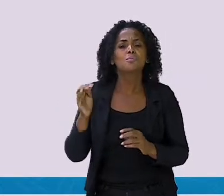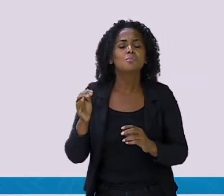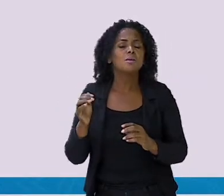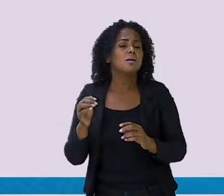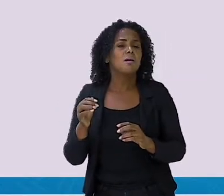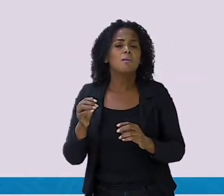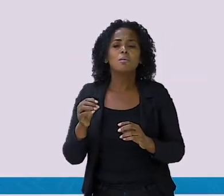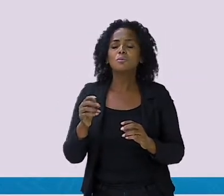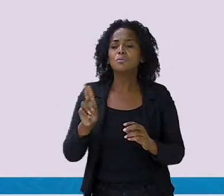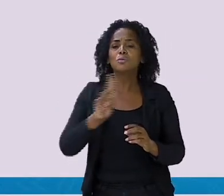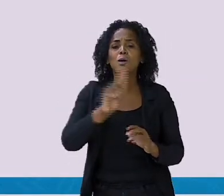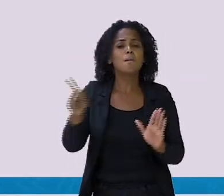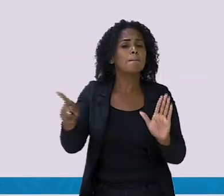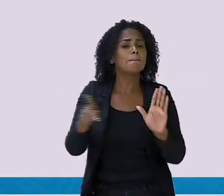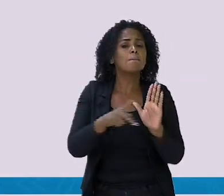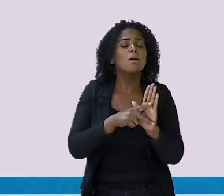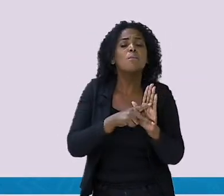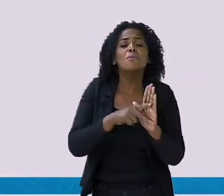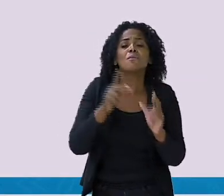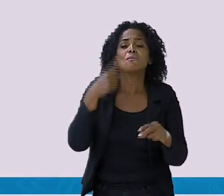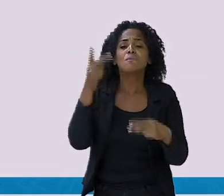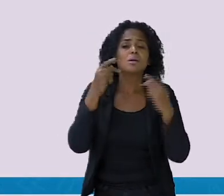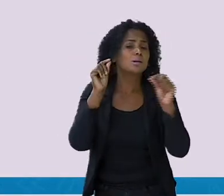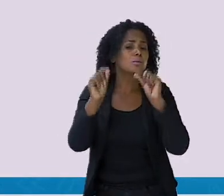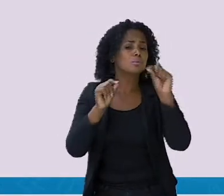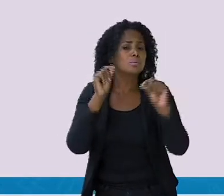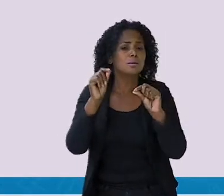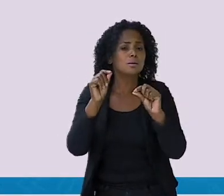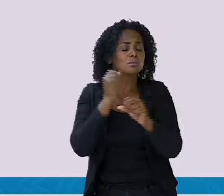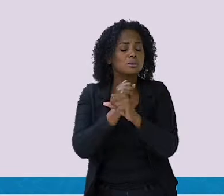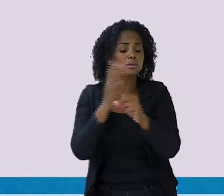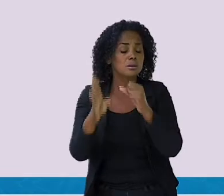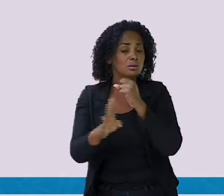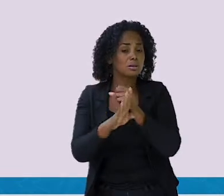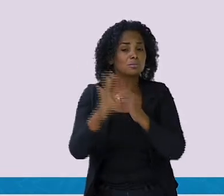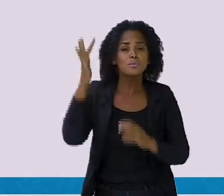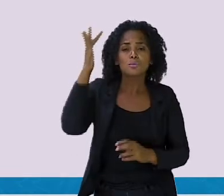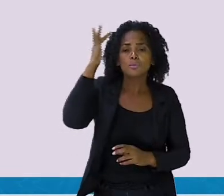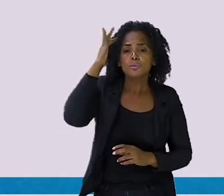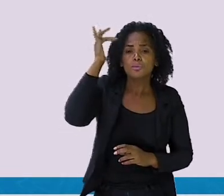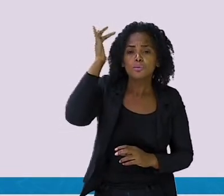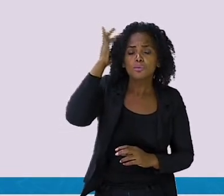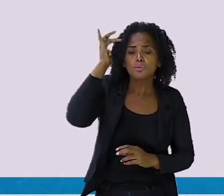e fortalecer ainda mais esse conhecimento.